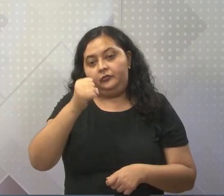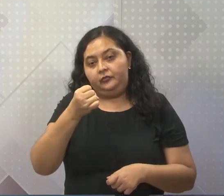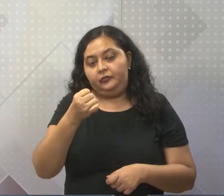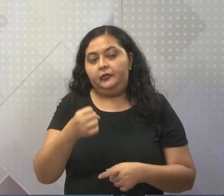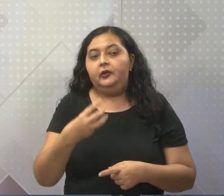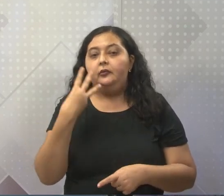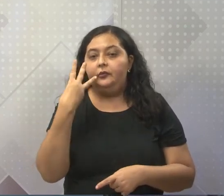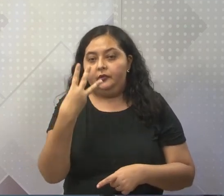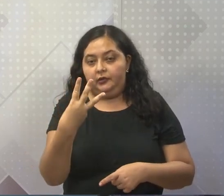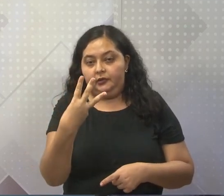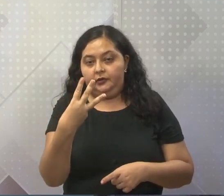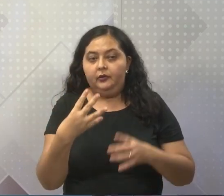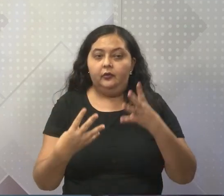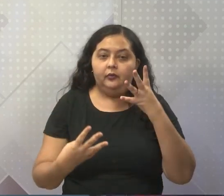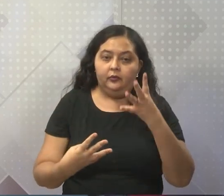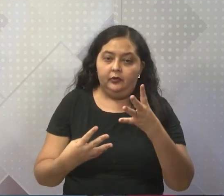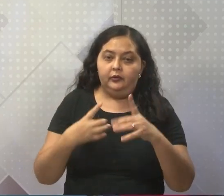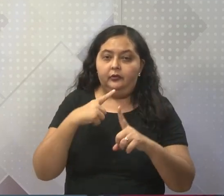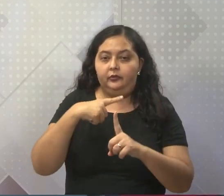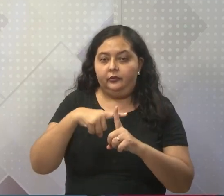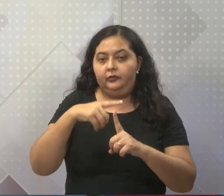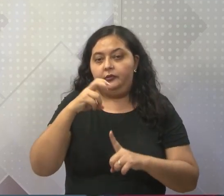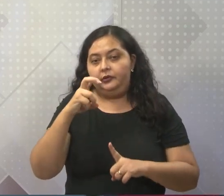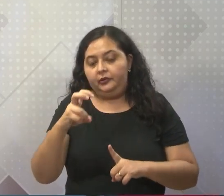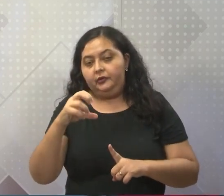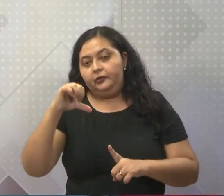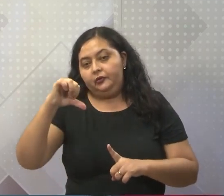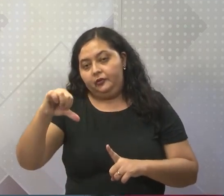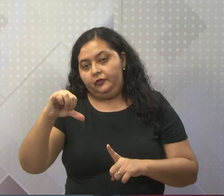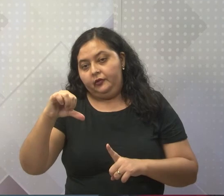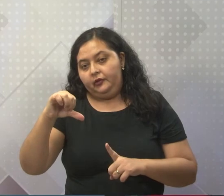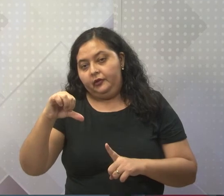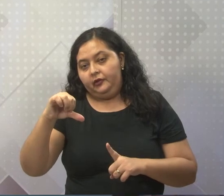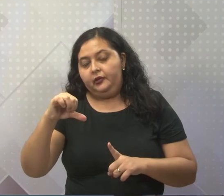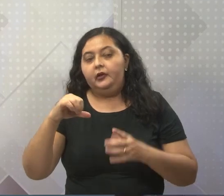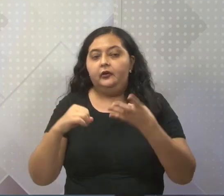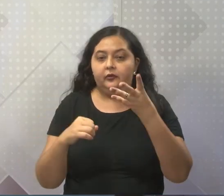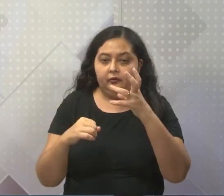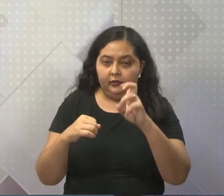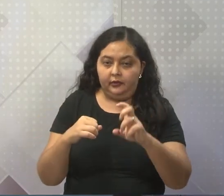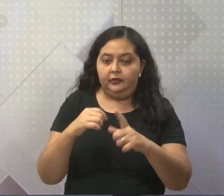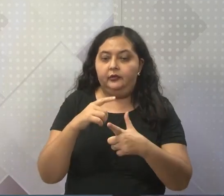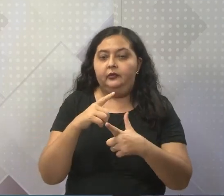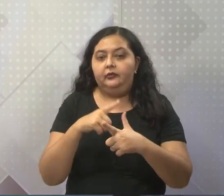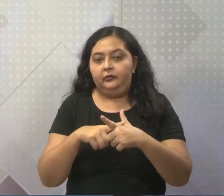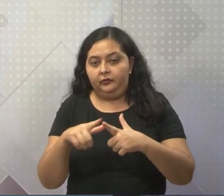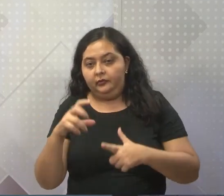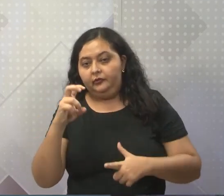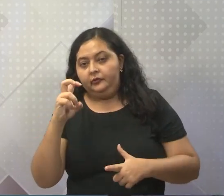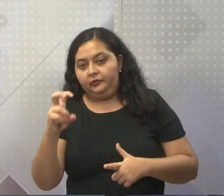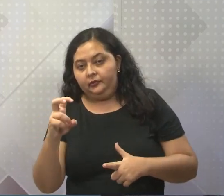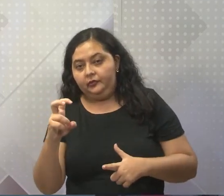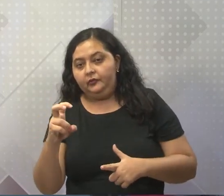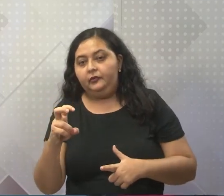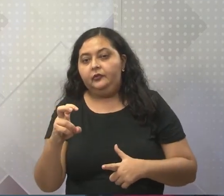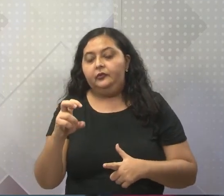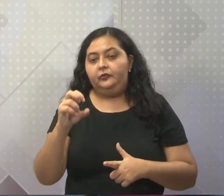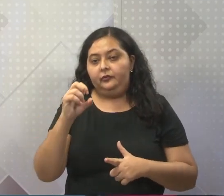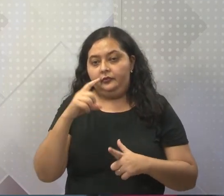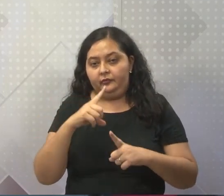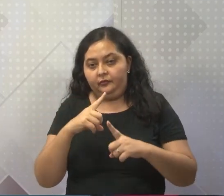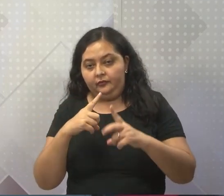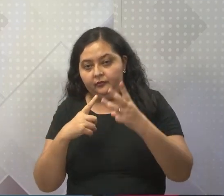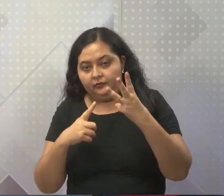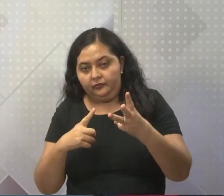3. 4 mais 5, 9. 45 é divisível por 9. 3 mais 5, 8. Mais 1,